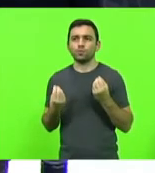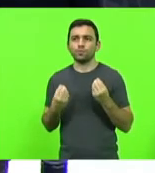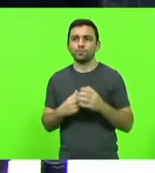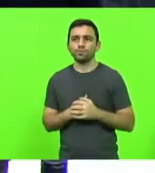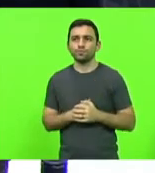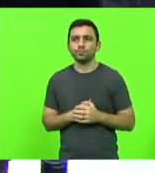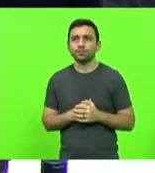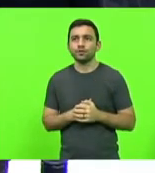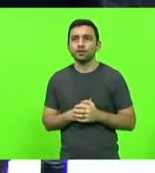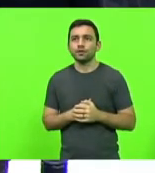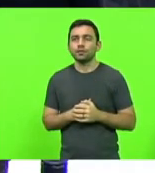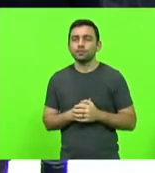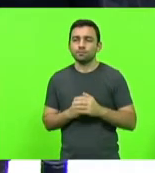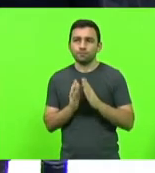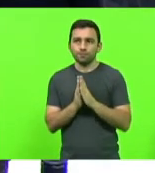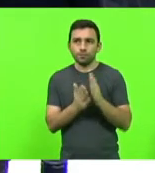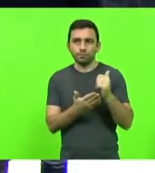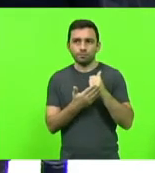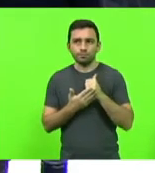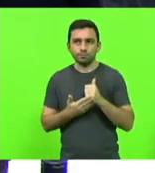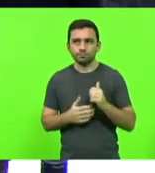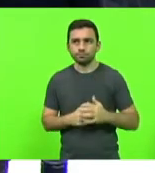a vênia dos novos colegas.